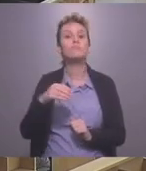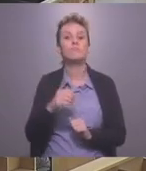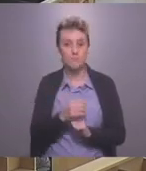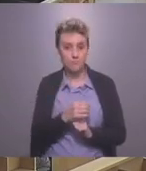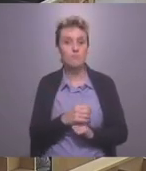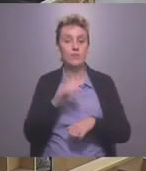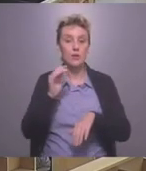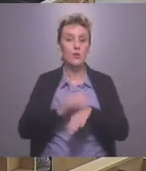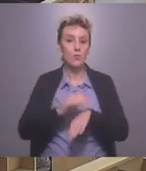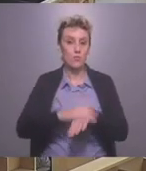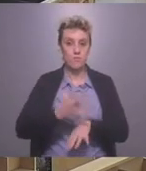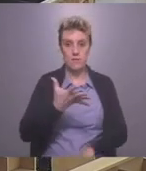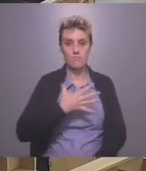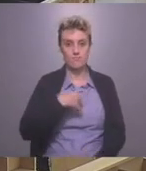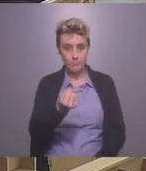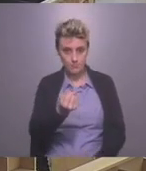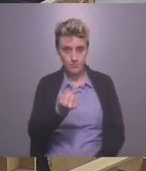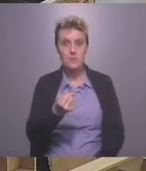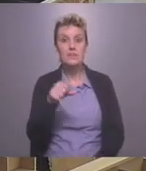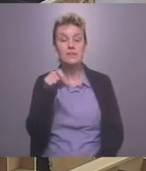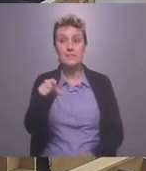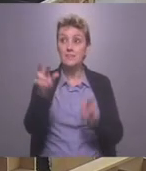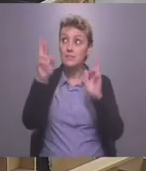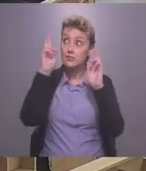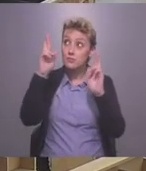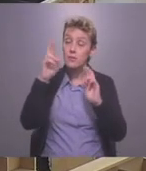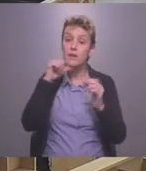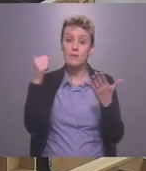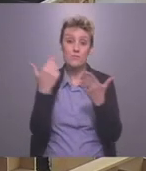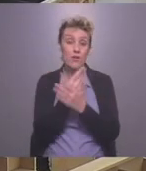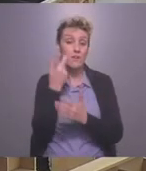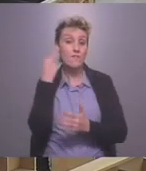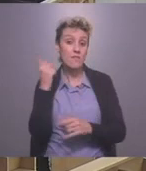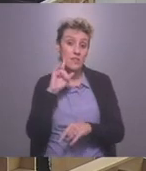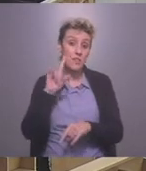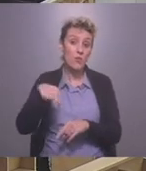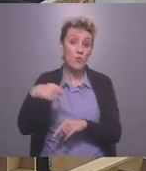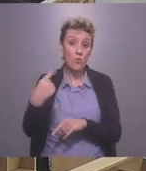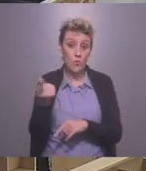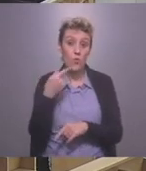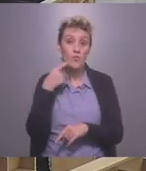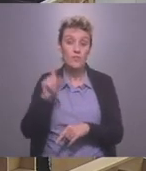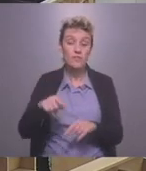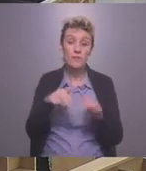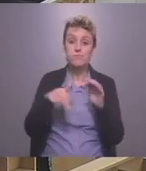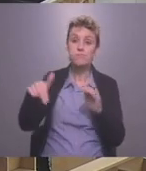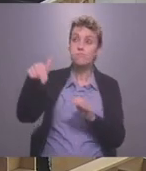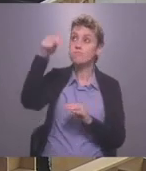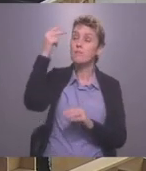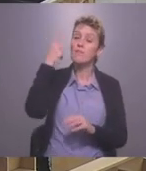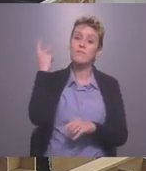a ressurreição dos mortos e a vida do mundo que há de vir. Amém.